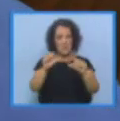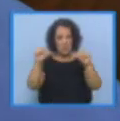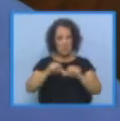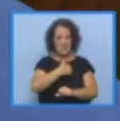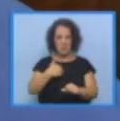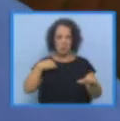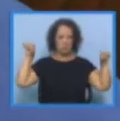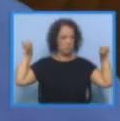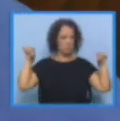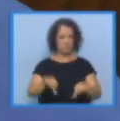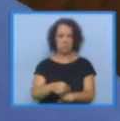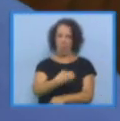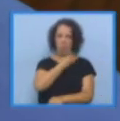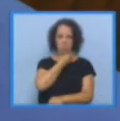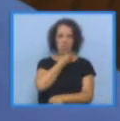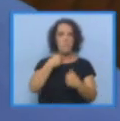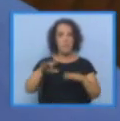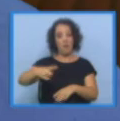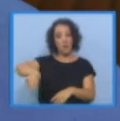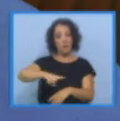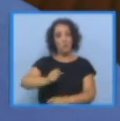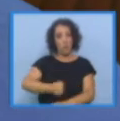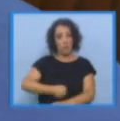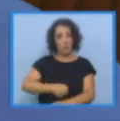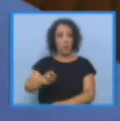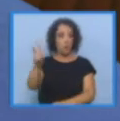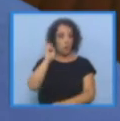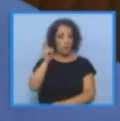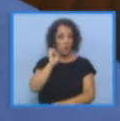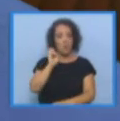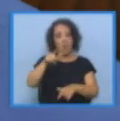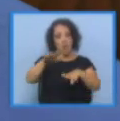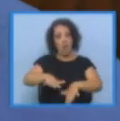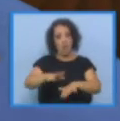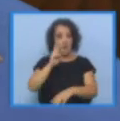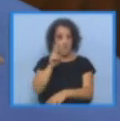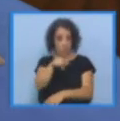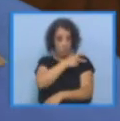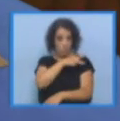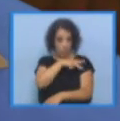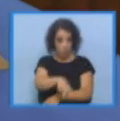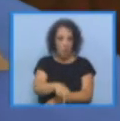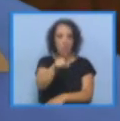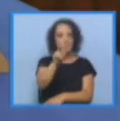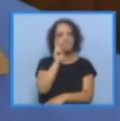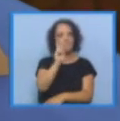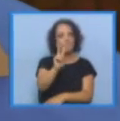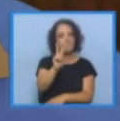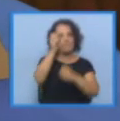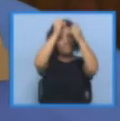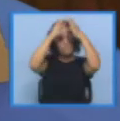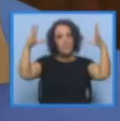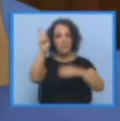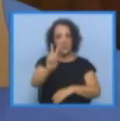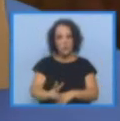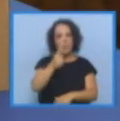em colapso e vale a pena que os católicos que estão a ouvir-nos, que estão aqui em Portugal, se lembrem que na Venezuela